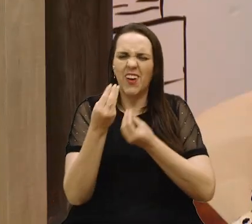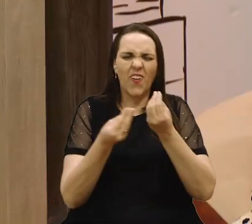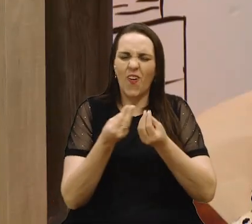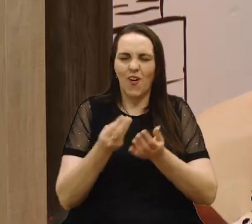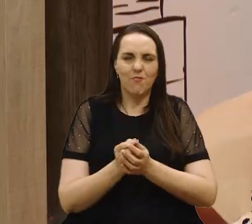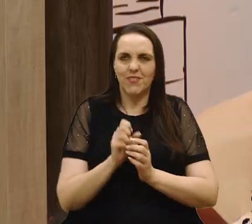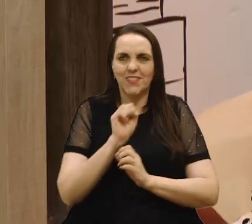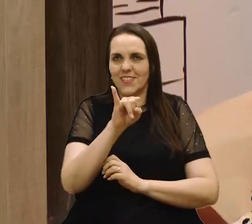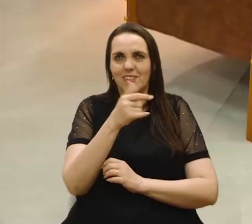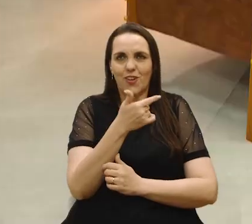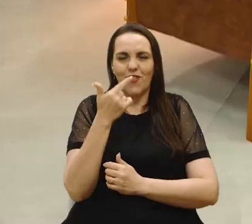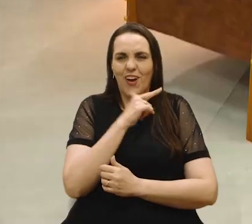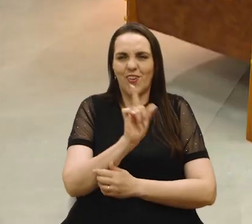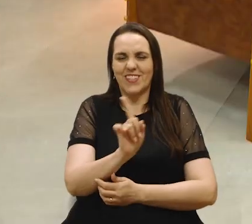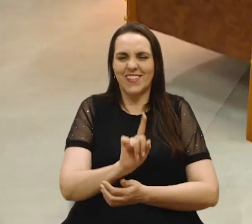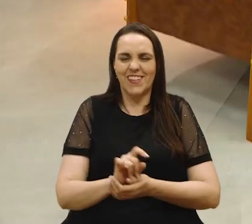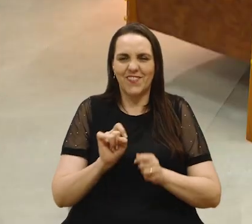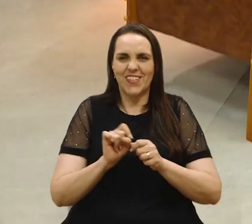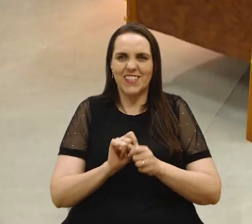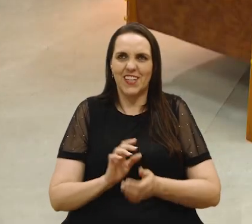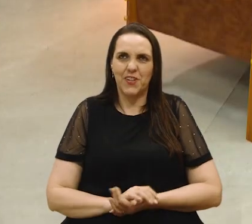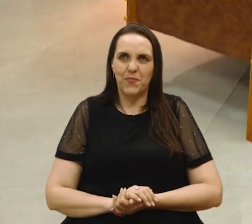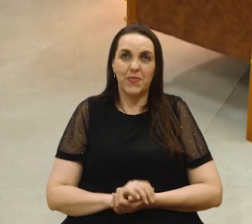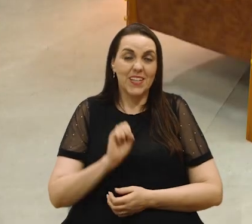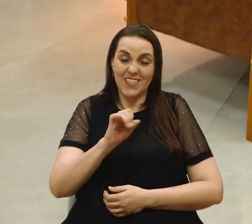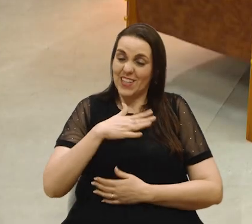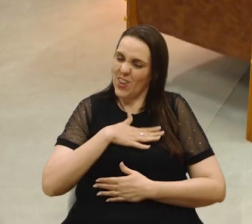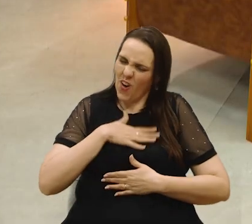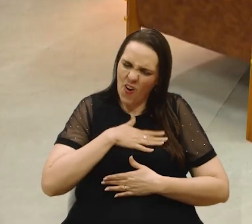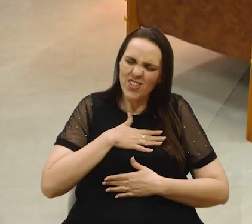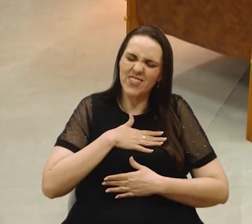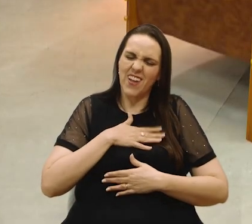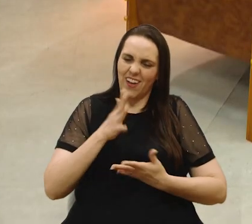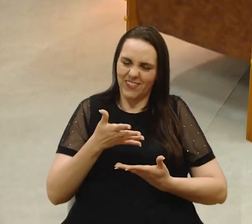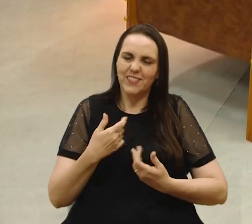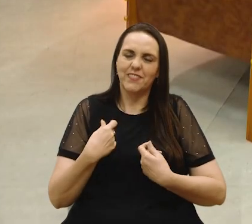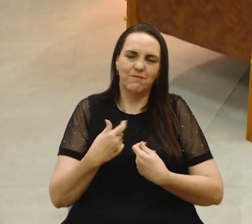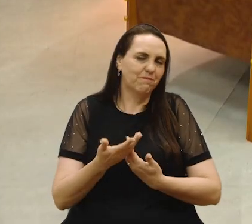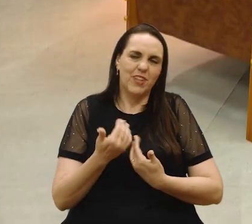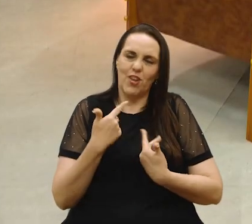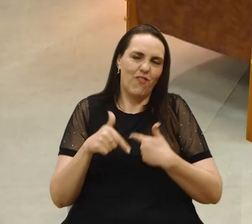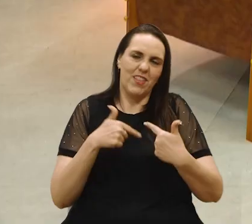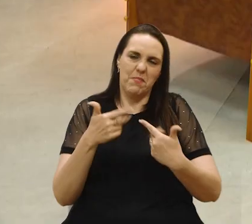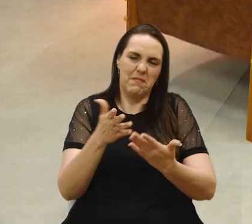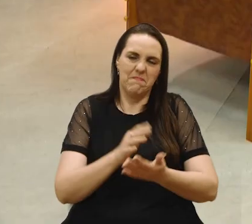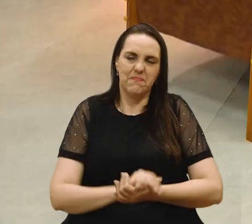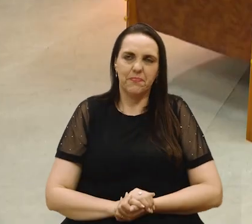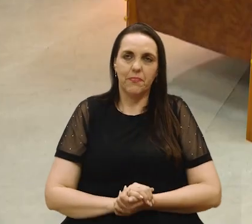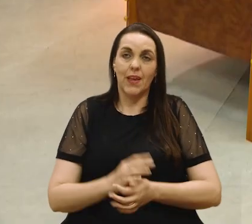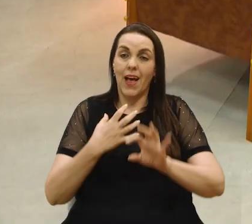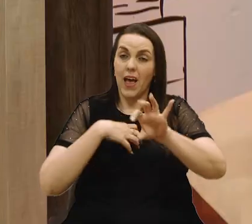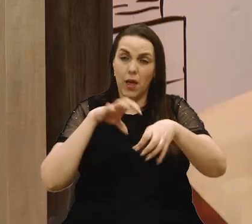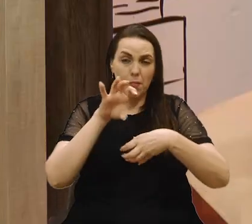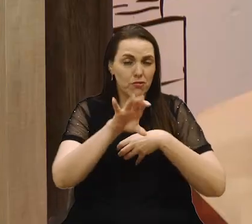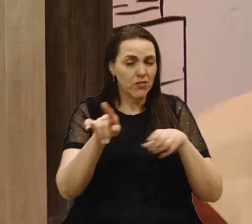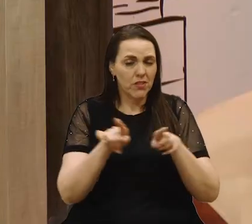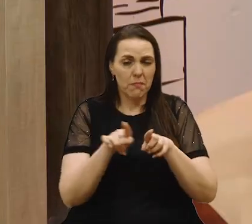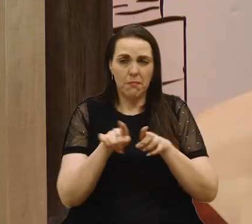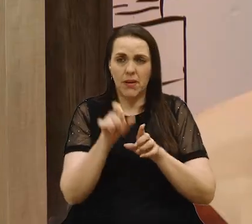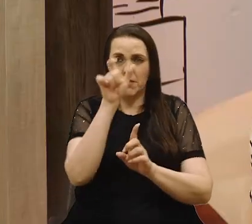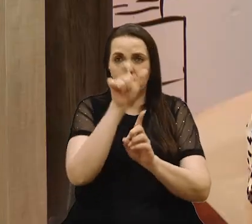tem como, senão o cara não vai conseguir. Não vai conseguir fazer. Se ele não gostar, não vai gostar. E como é que eu trago a própria empatia